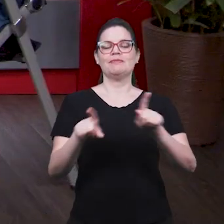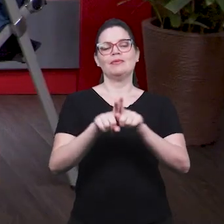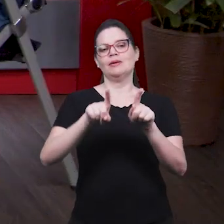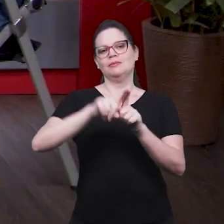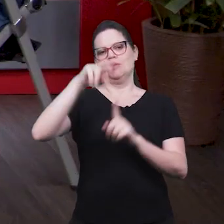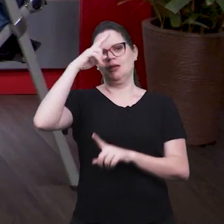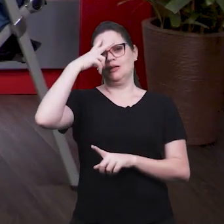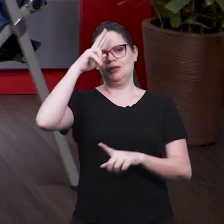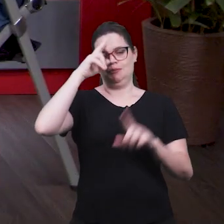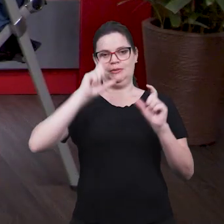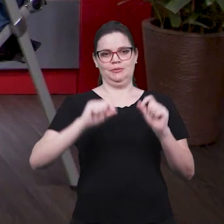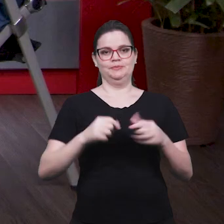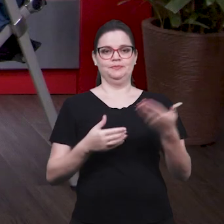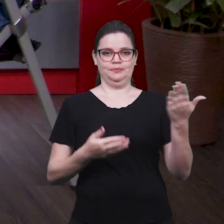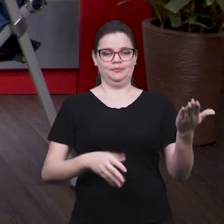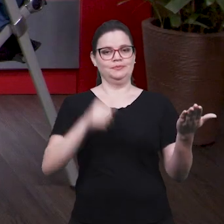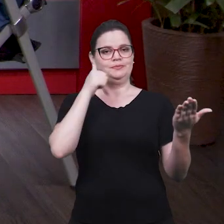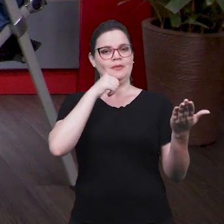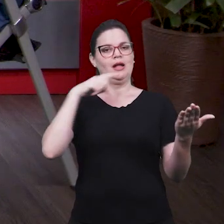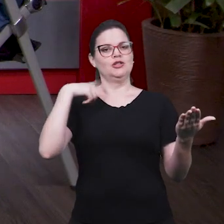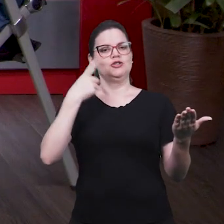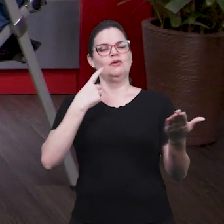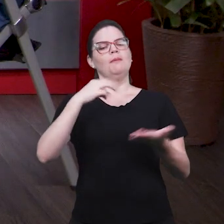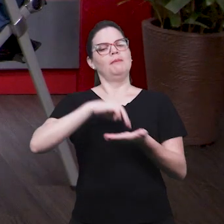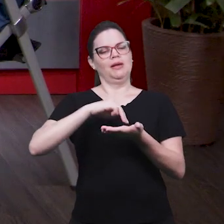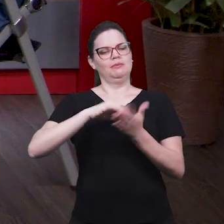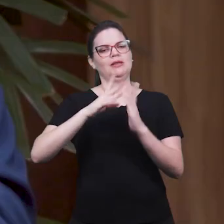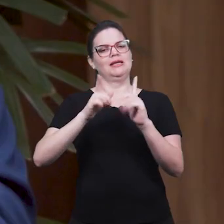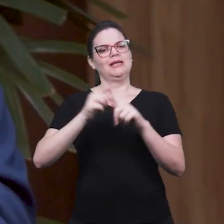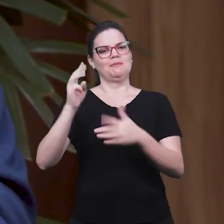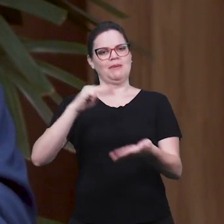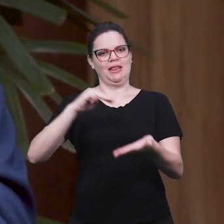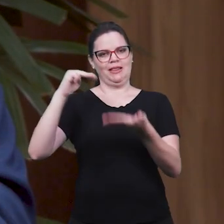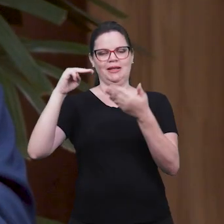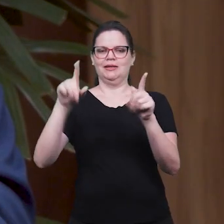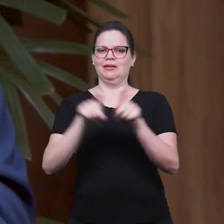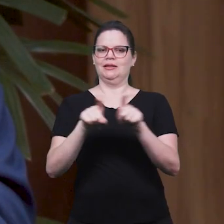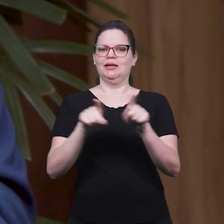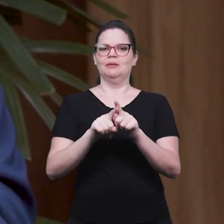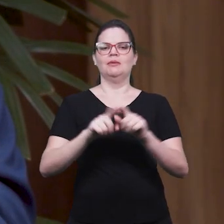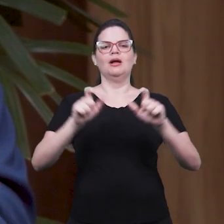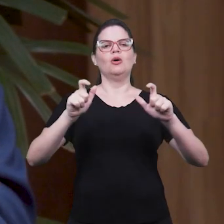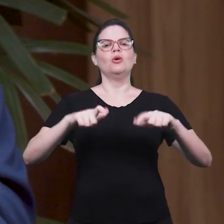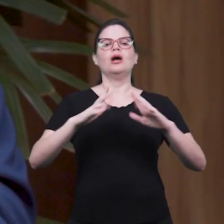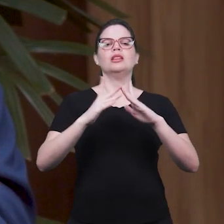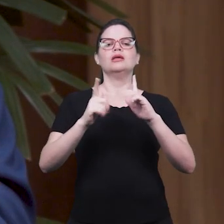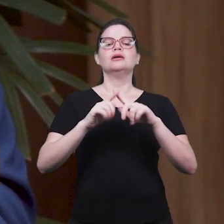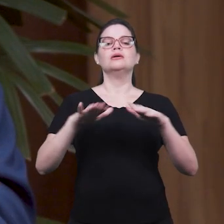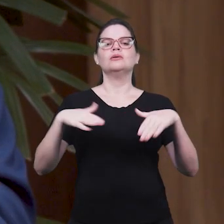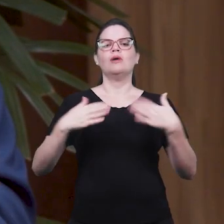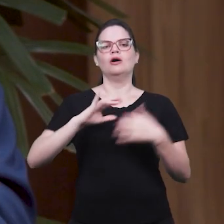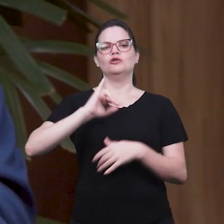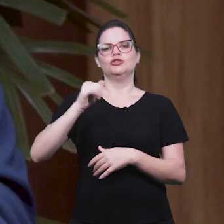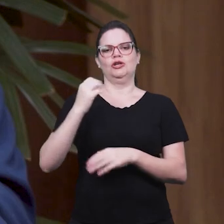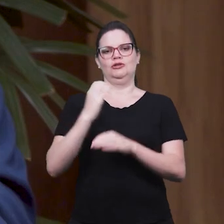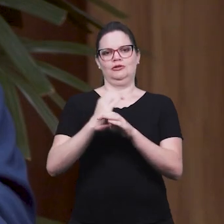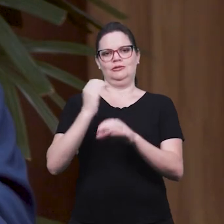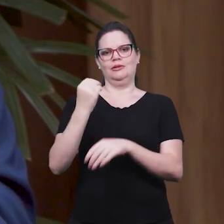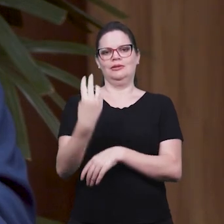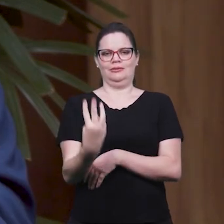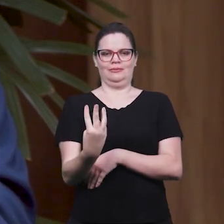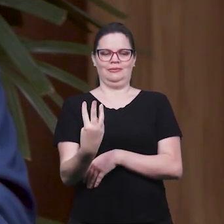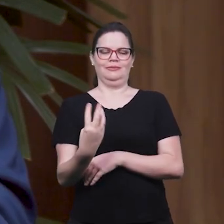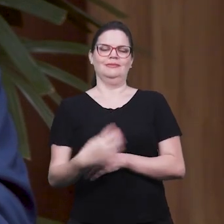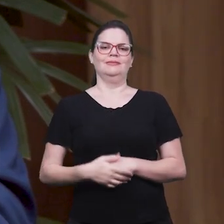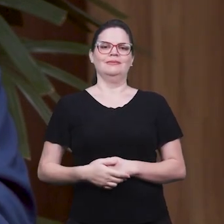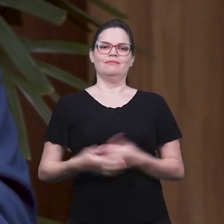também que a doutora Juliana, ela é membro da Igreja Cristã Maranata também, reúne na Igreja de Jardim Camburi 3